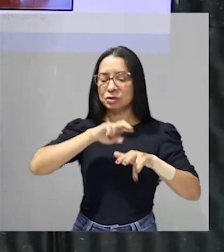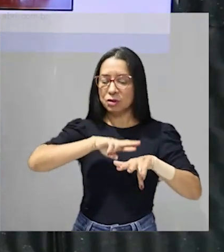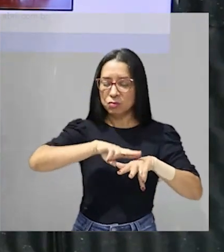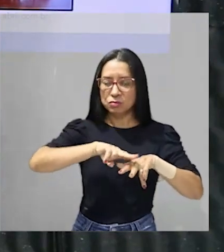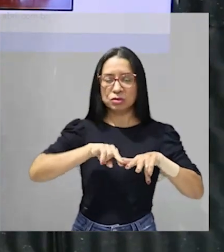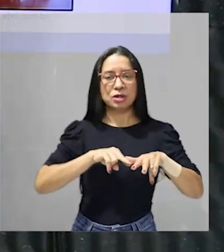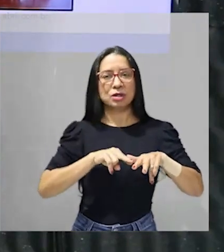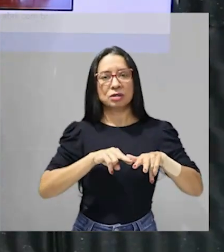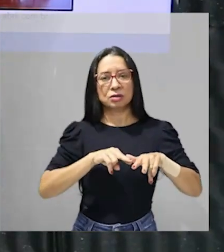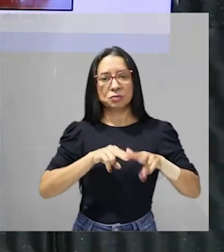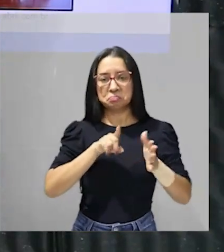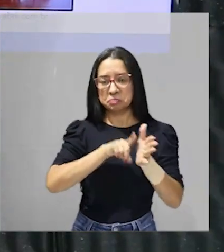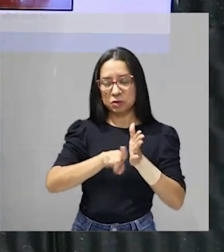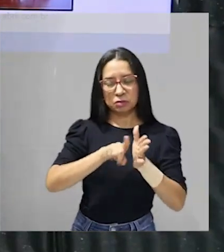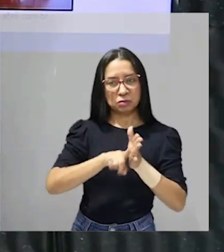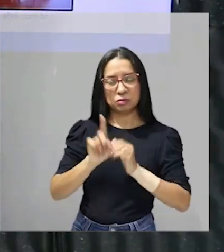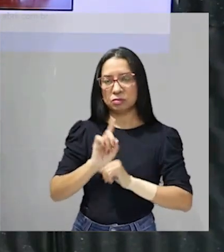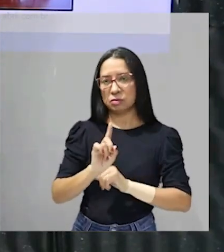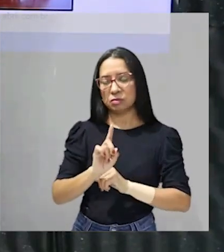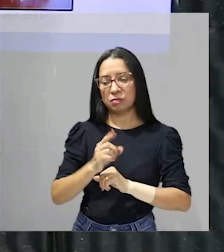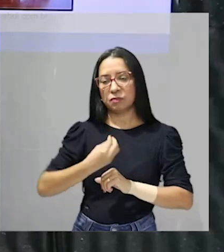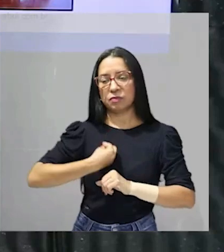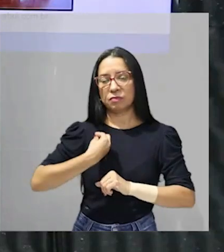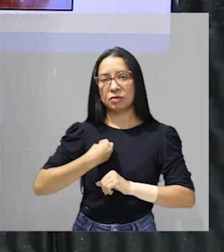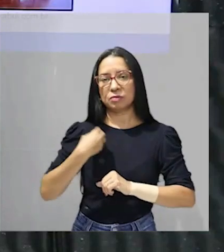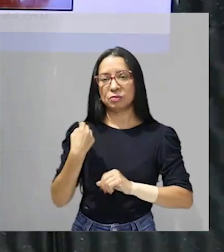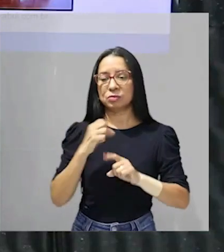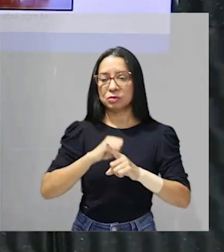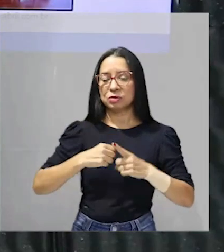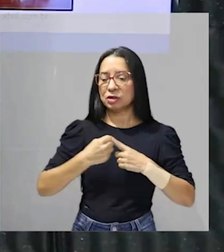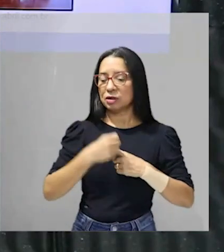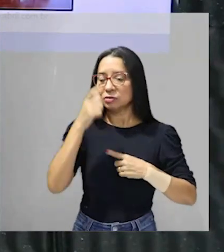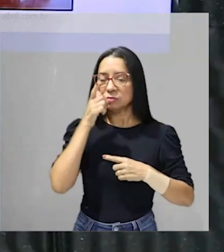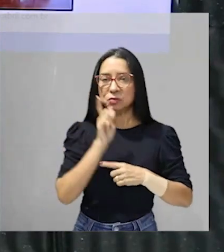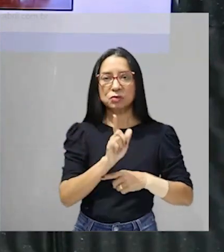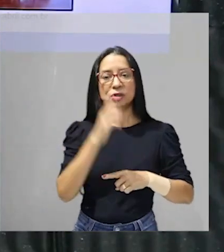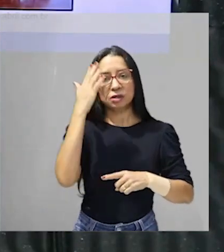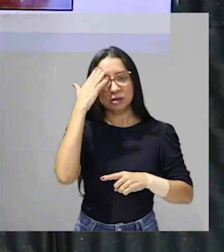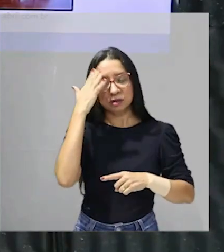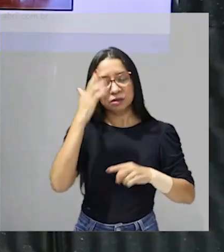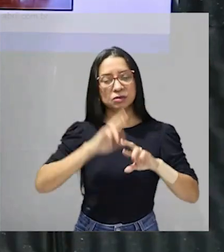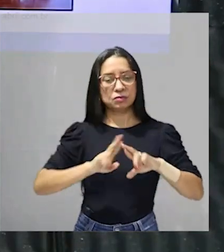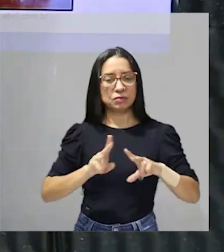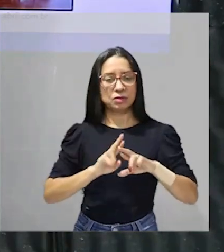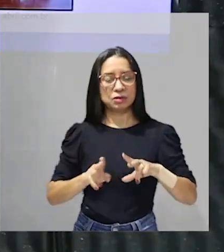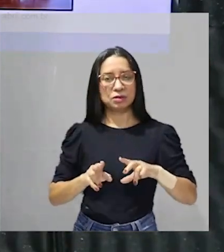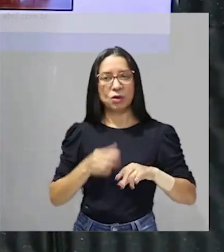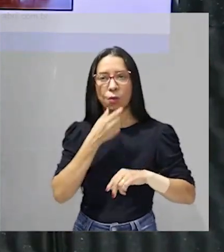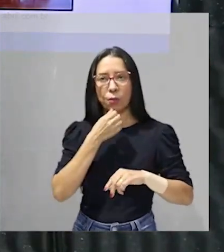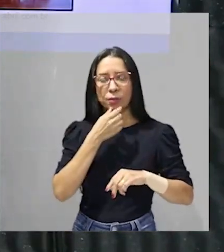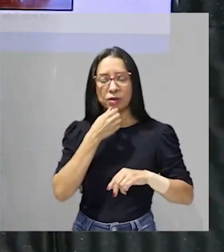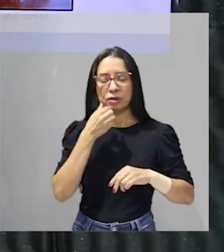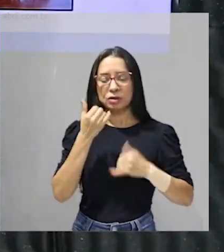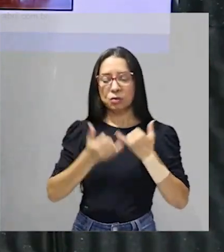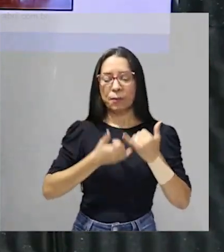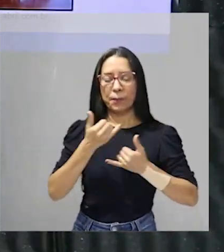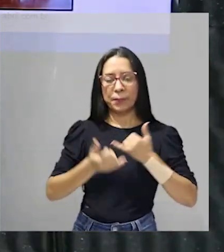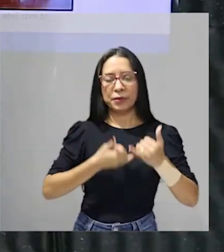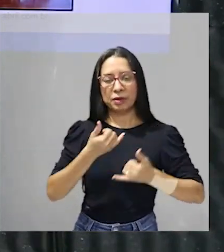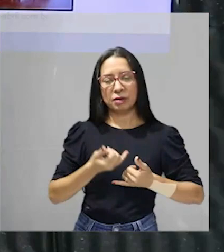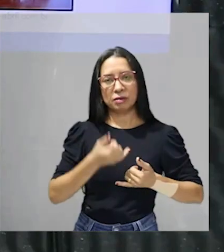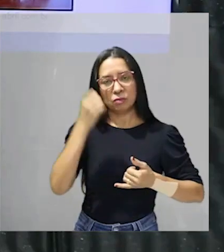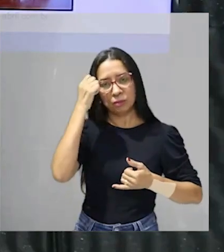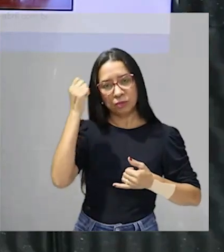numa sociedade que não consegue compreender essas diferenças Então ora o outro o menino tá brincando com uma boneca vai o pai vai lá